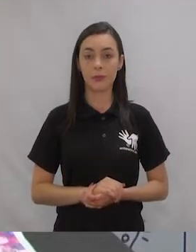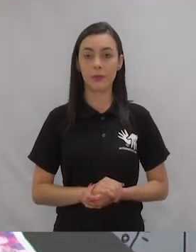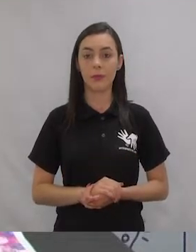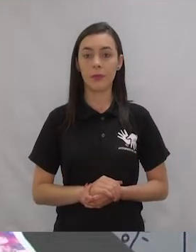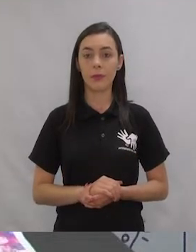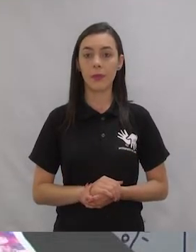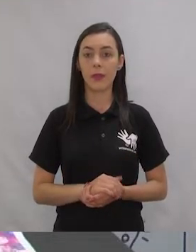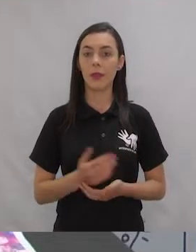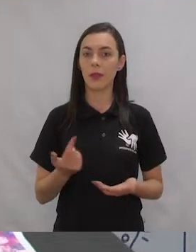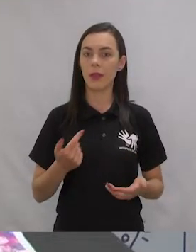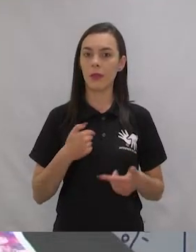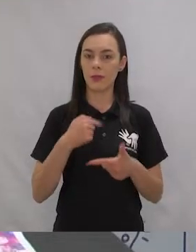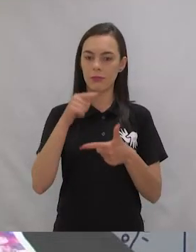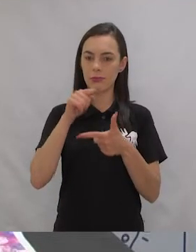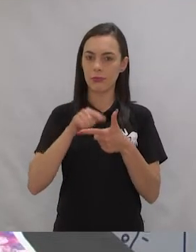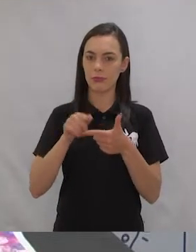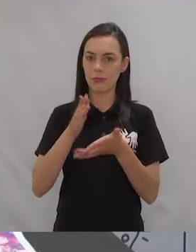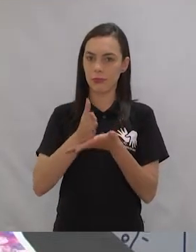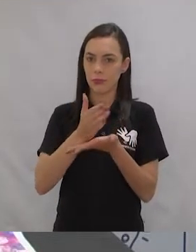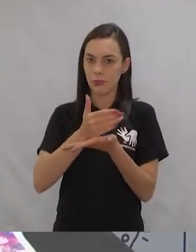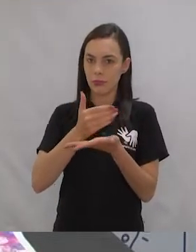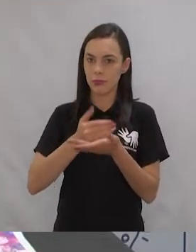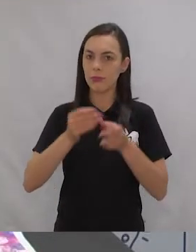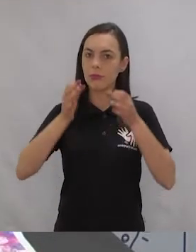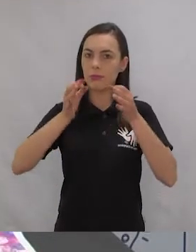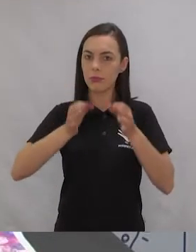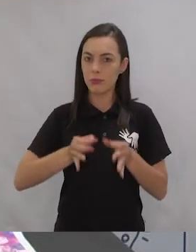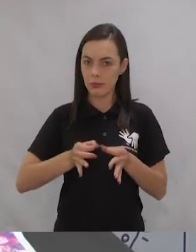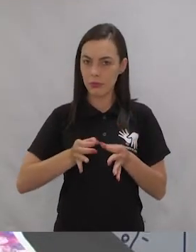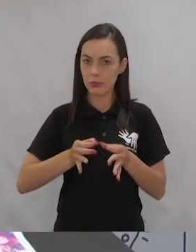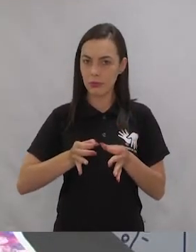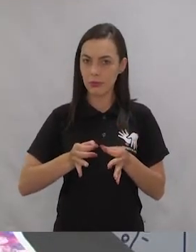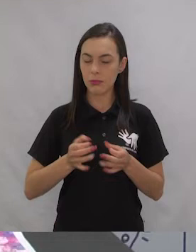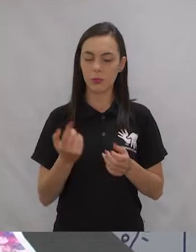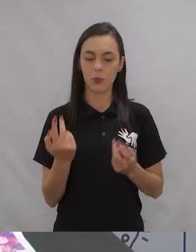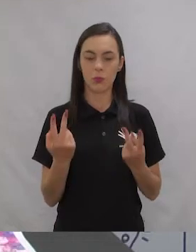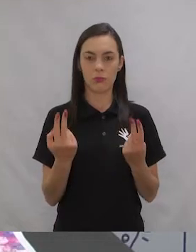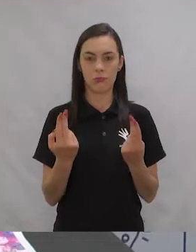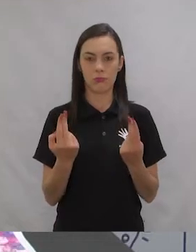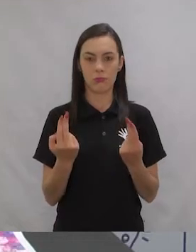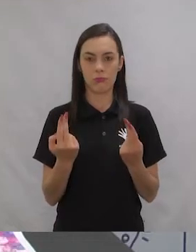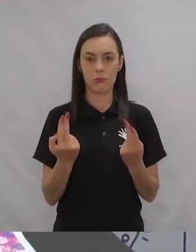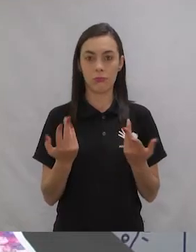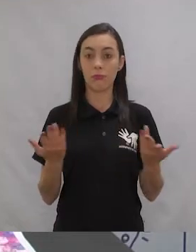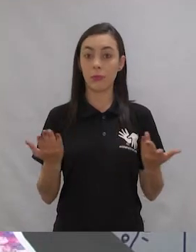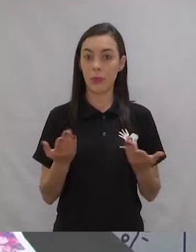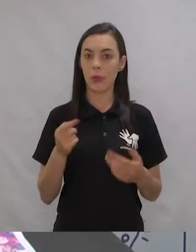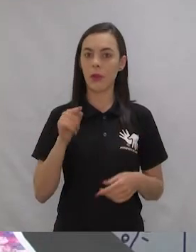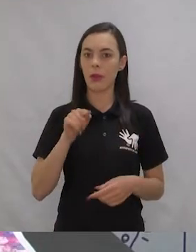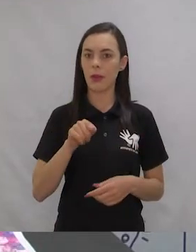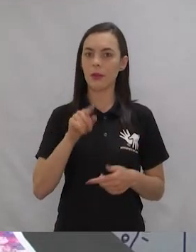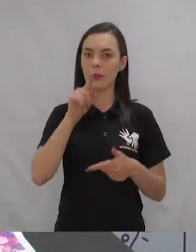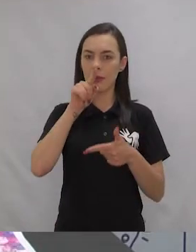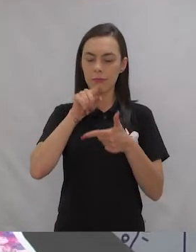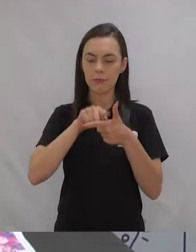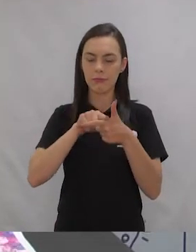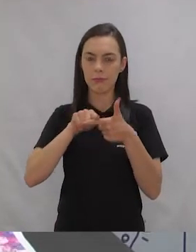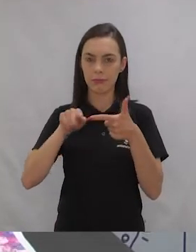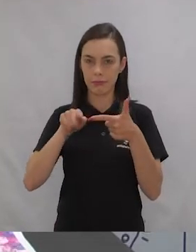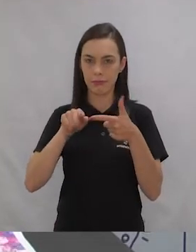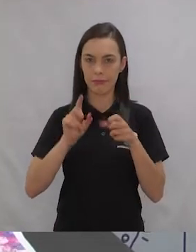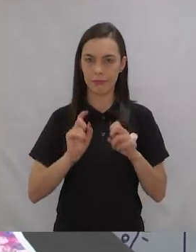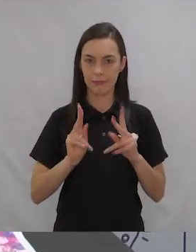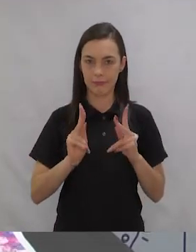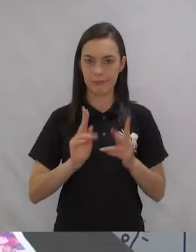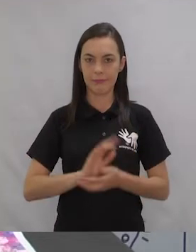certo? Dividi de uma forma justa, ficou igual? Ficou. Então, esta é a nossa